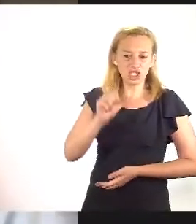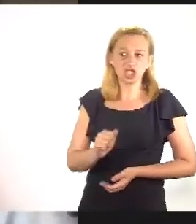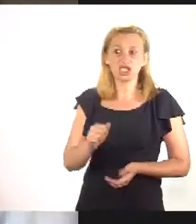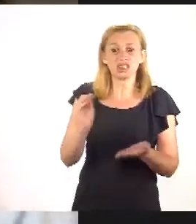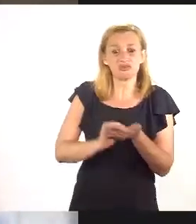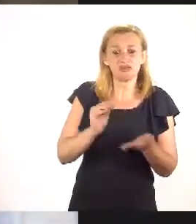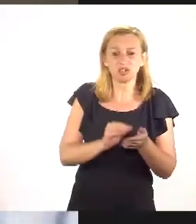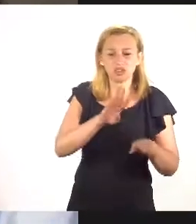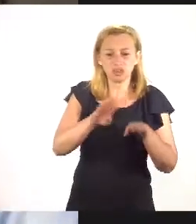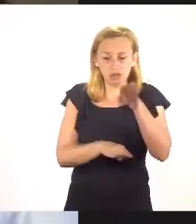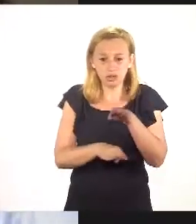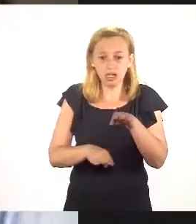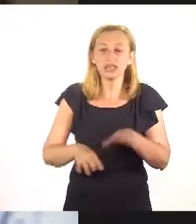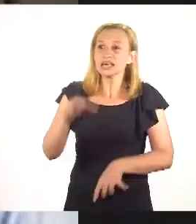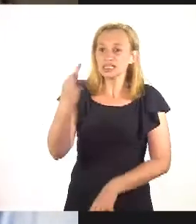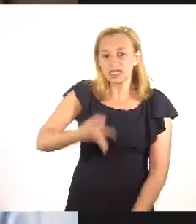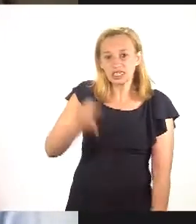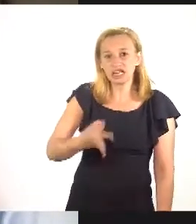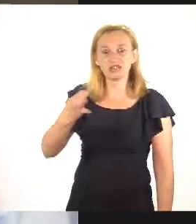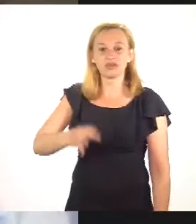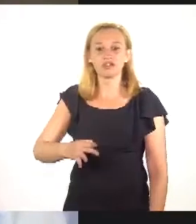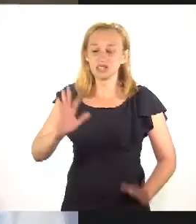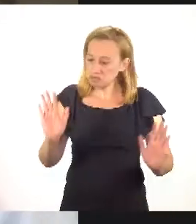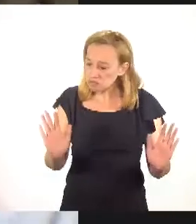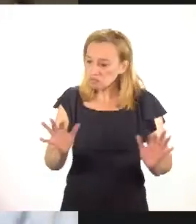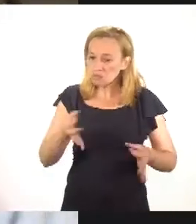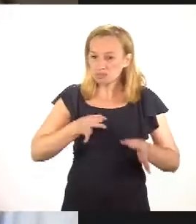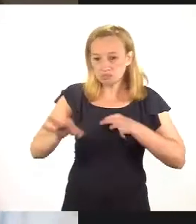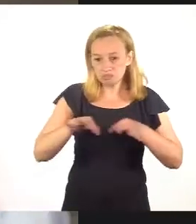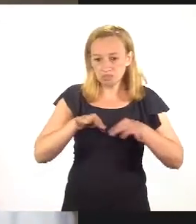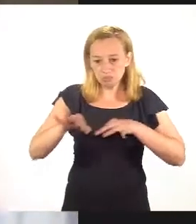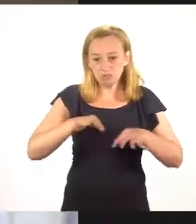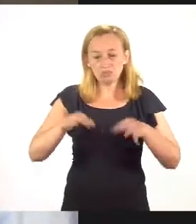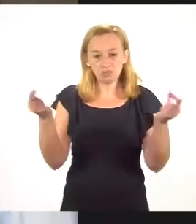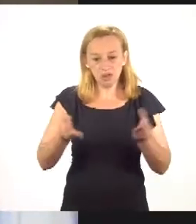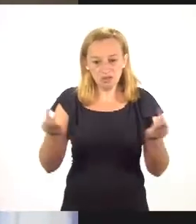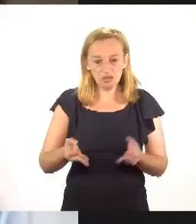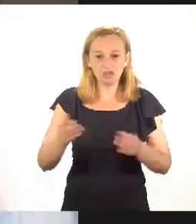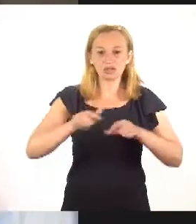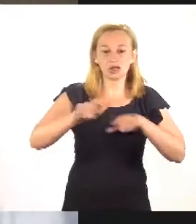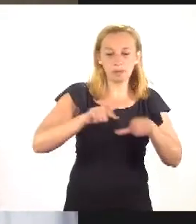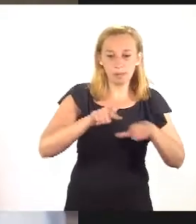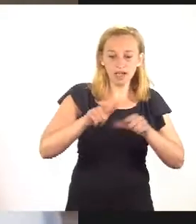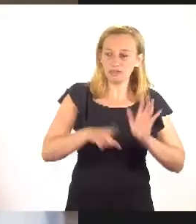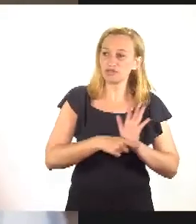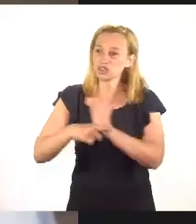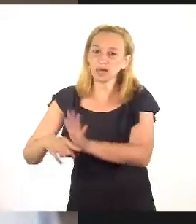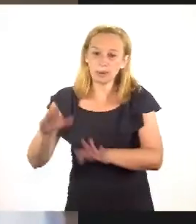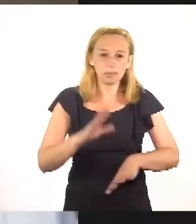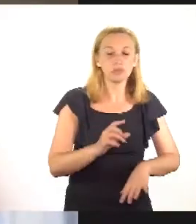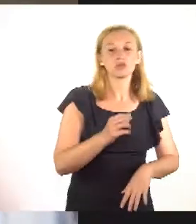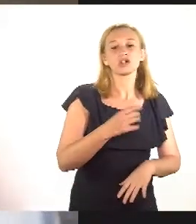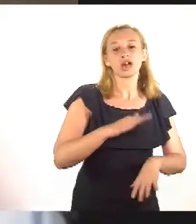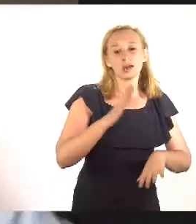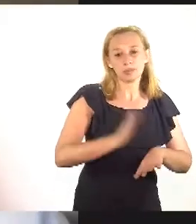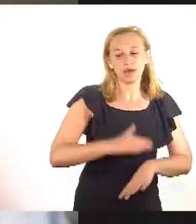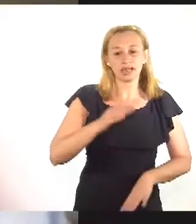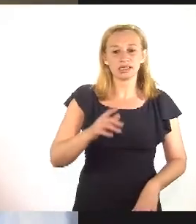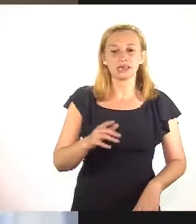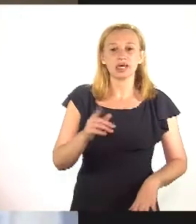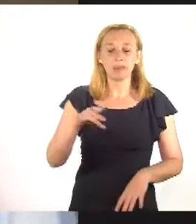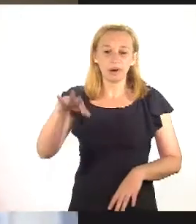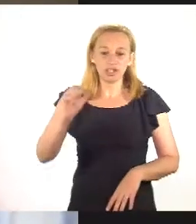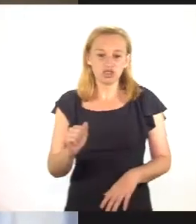que você vai desempenhar um belíssimo trabalho e vai poder contribuir muito para a Baixada, e a Baixada quer